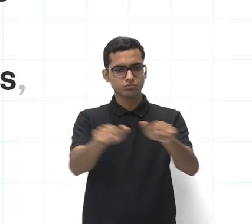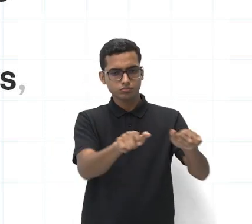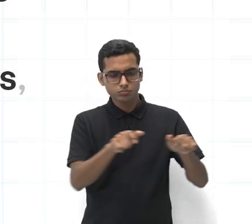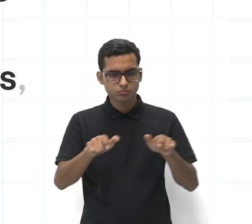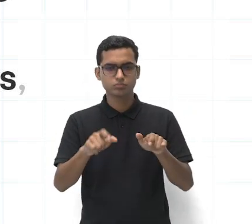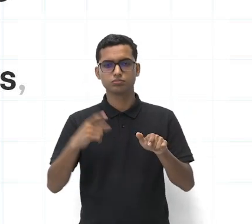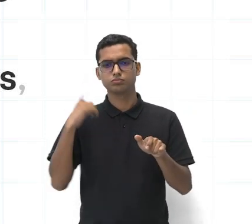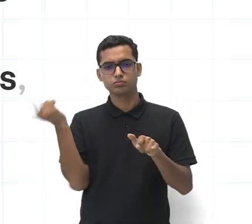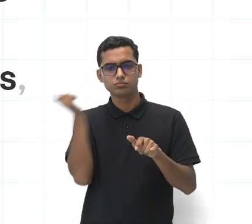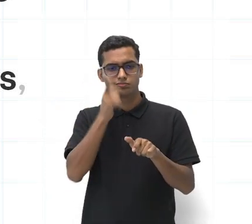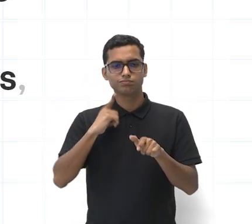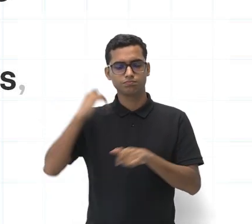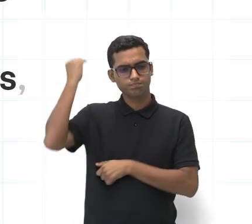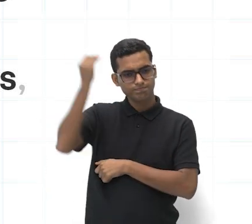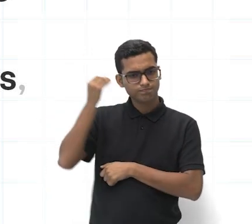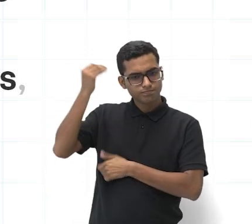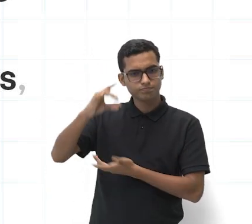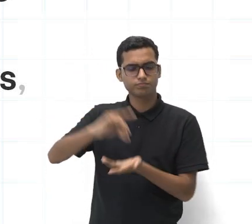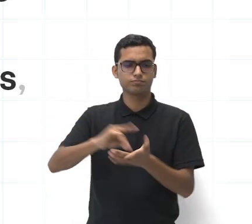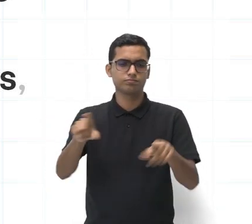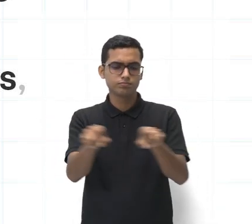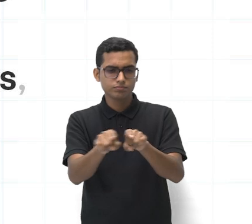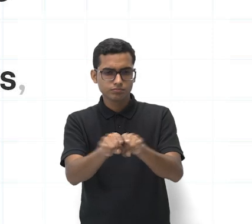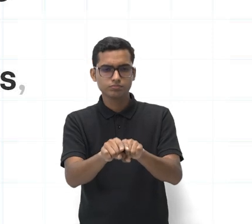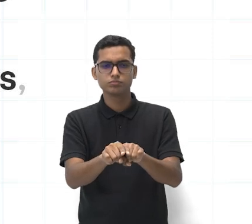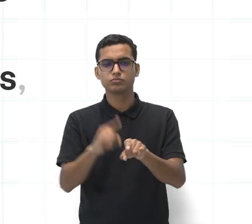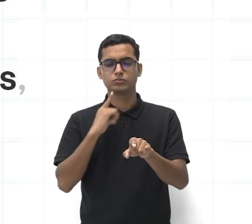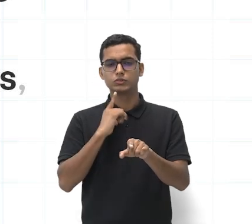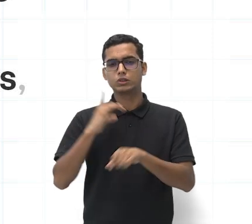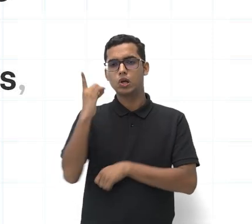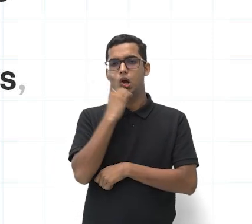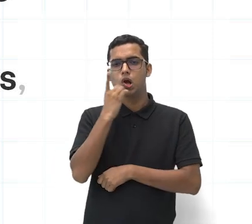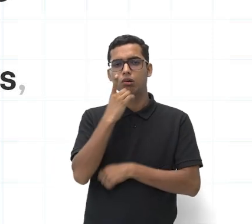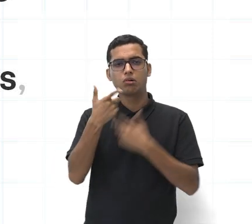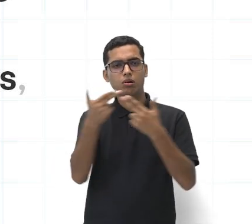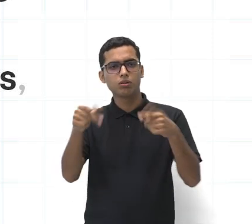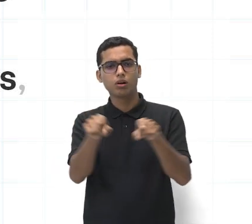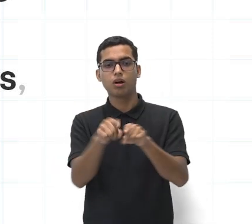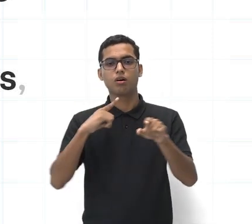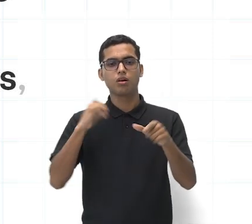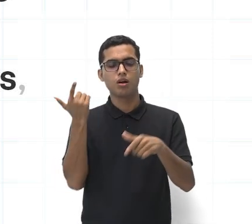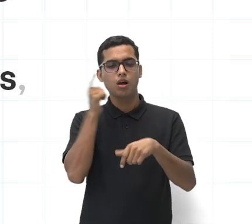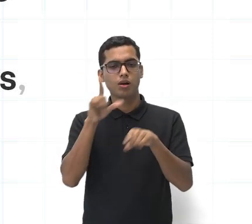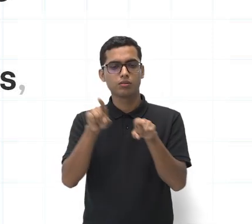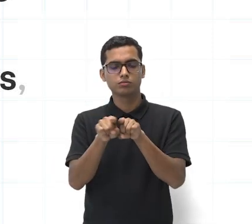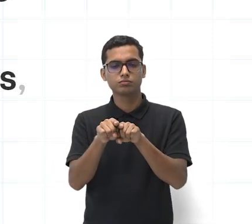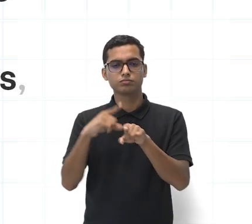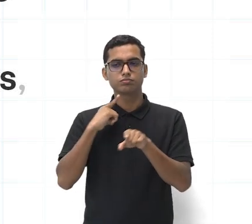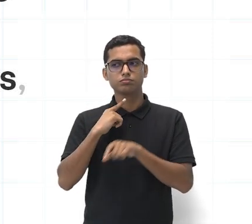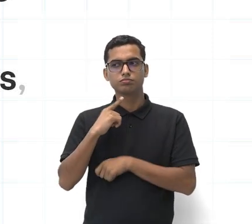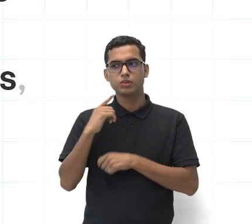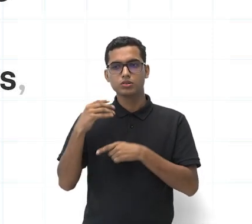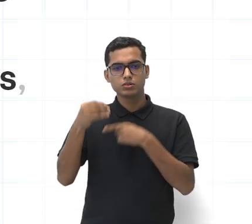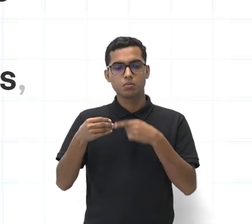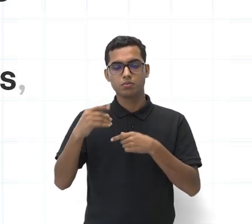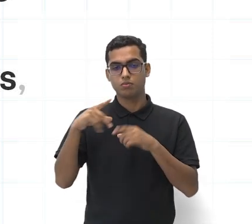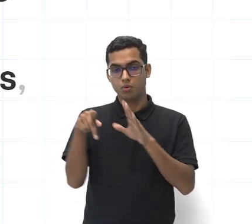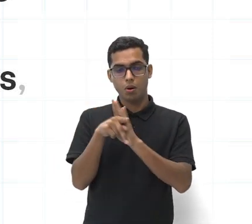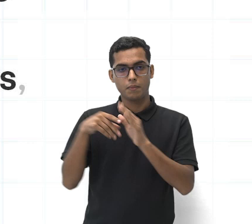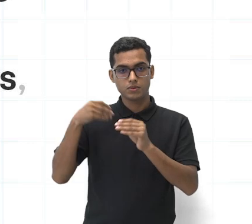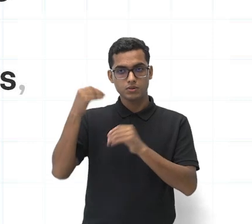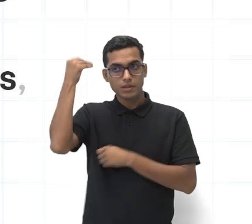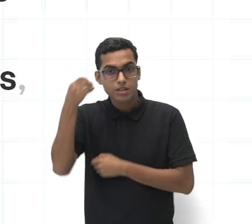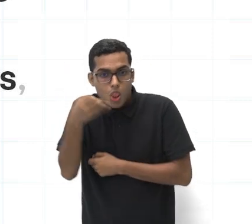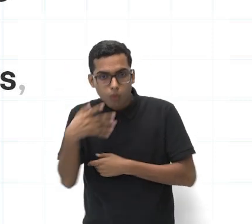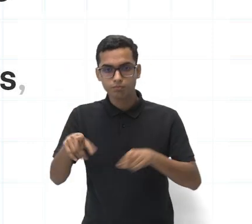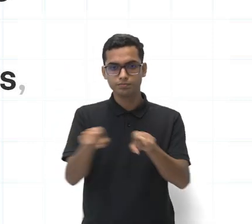espaços para extrair deles as experiências de quebra da rotina e experimentar novas sensações. Como exemplo,